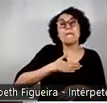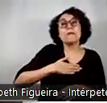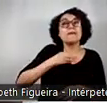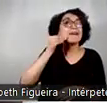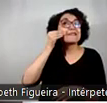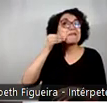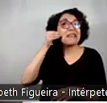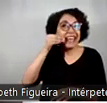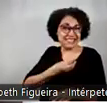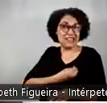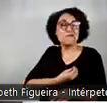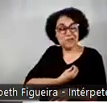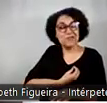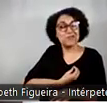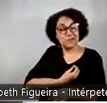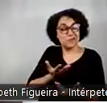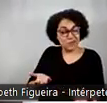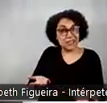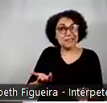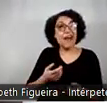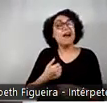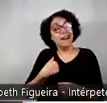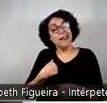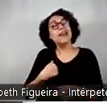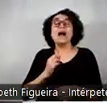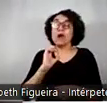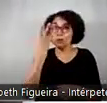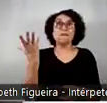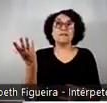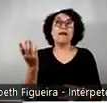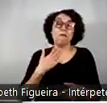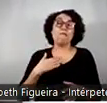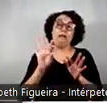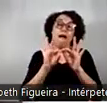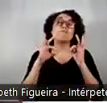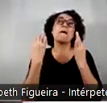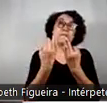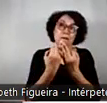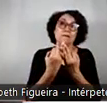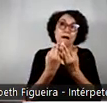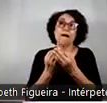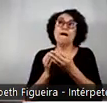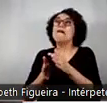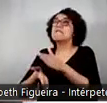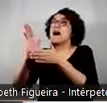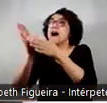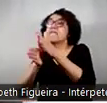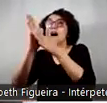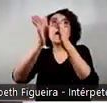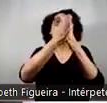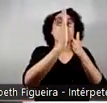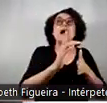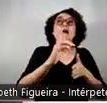eu faço um deslocamento, né, um deslocamento voluntário, né, para outro país. Então, quando